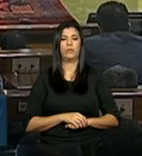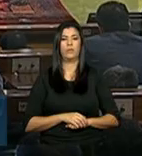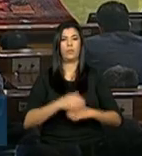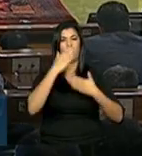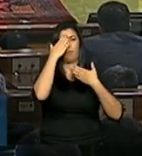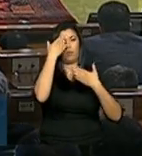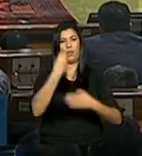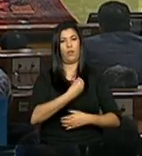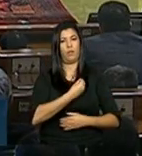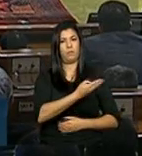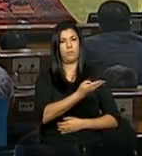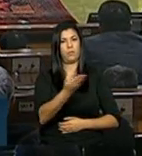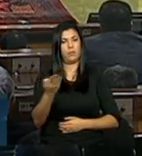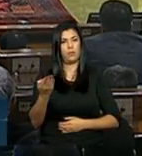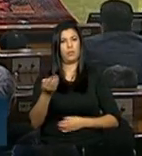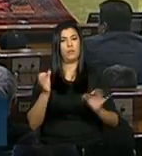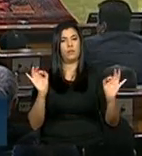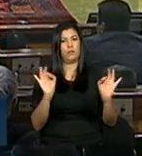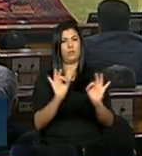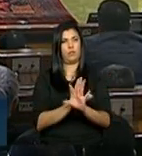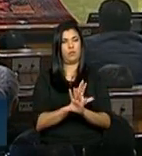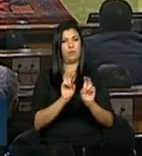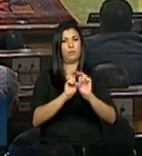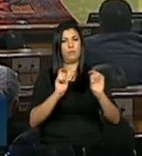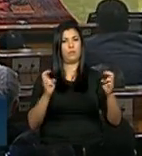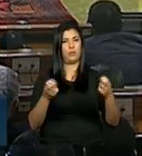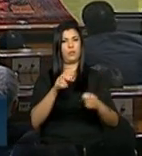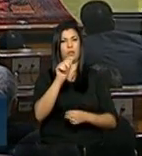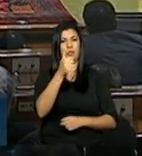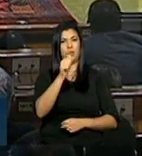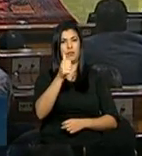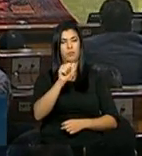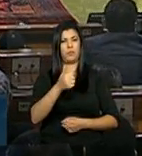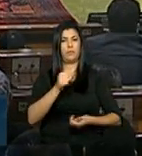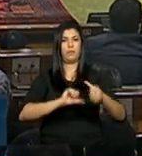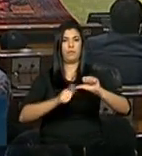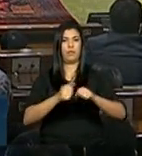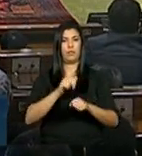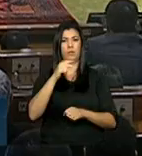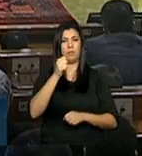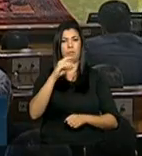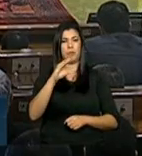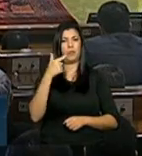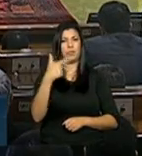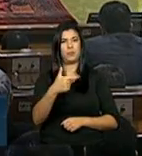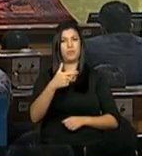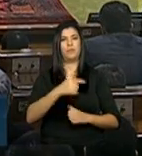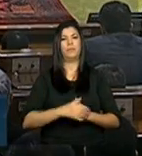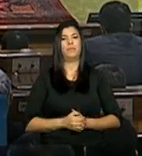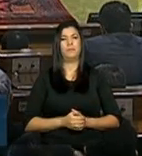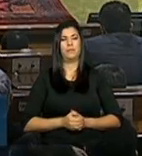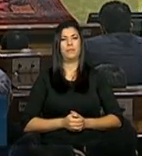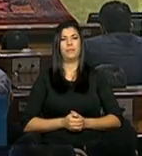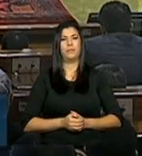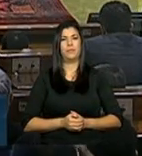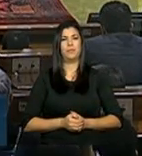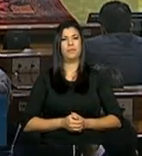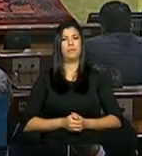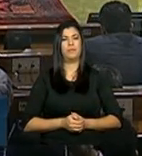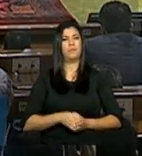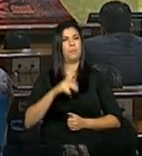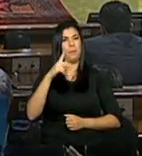Agradecemos a presença de todos, encerramos a coletiva do 11º balanço do PAC. Dois. Do PAC 2.